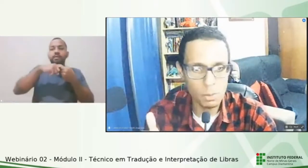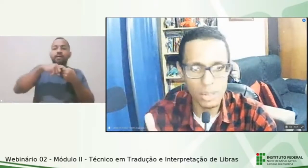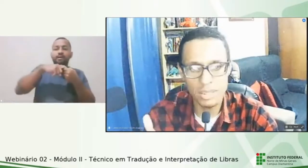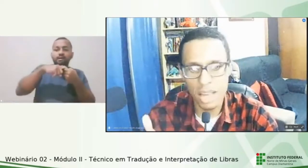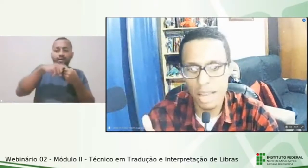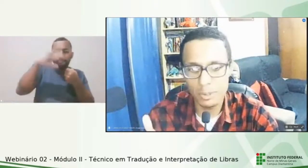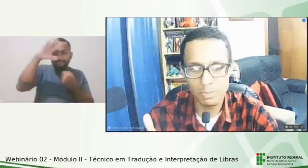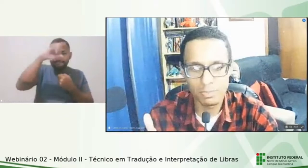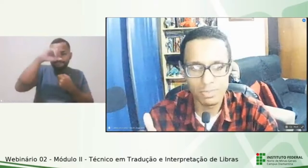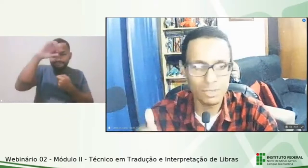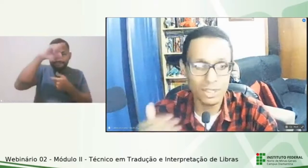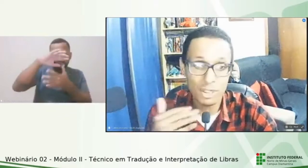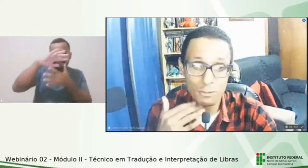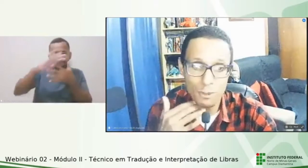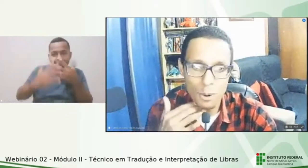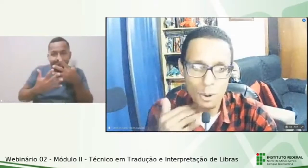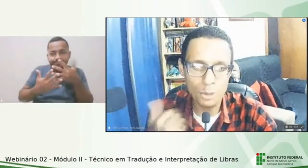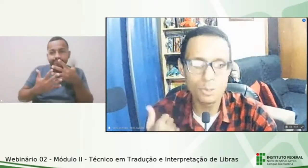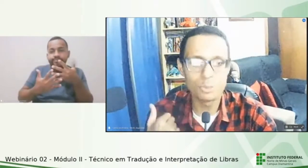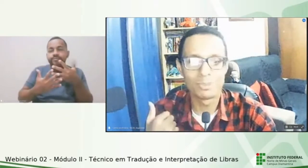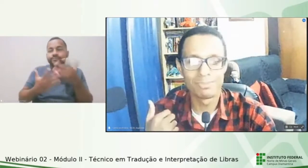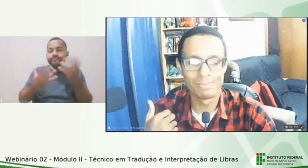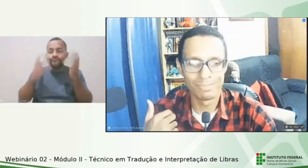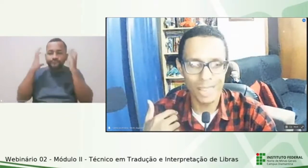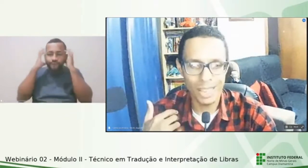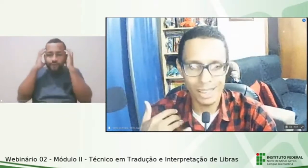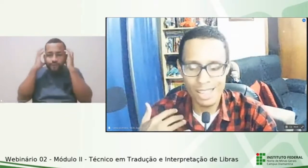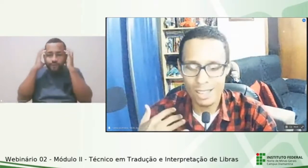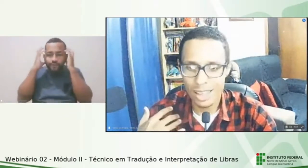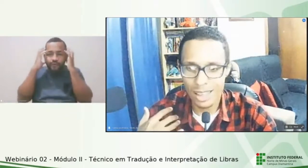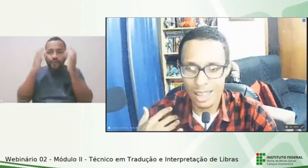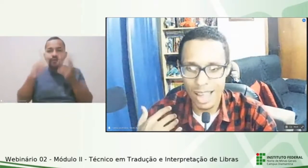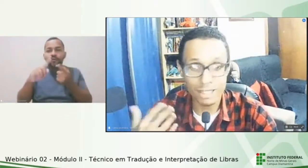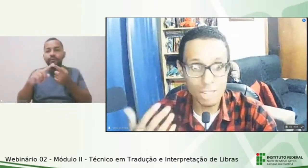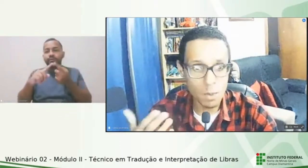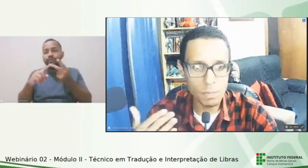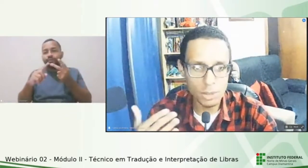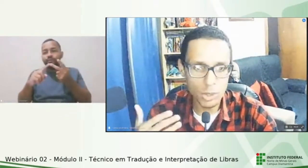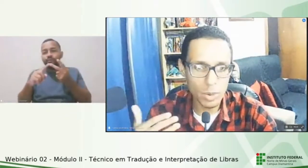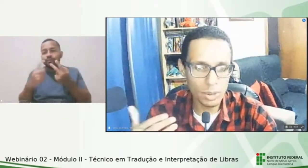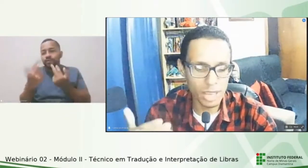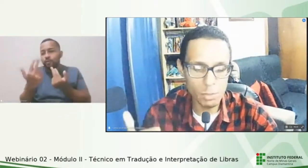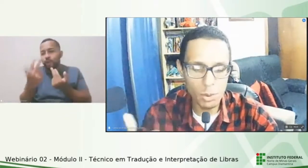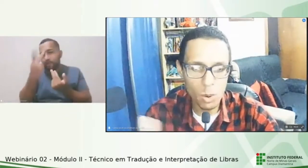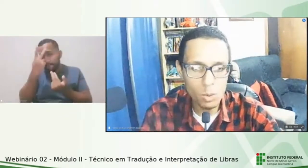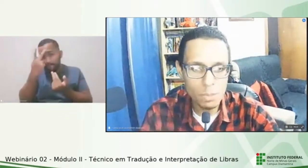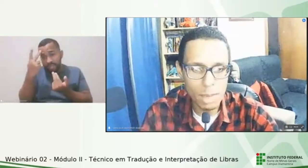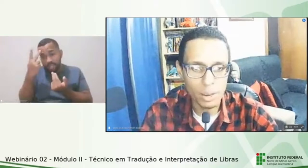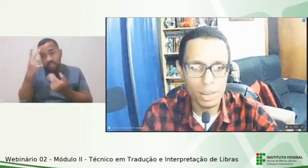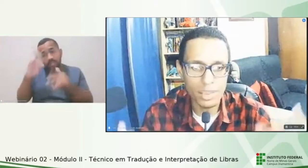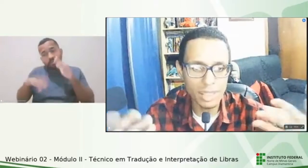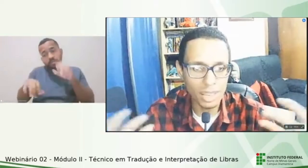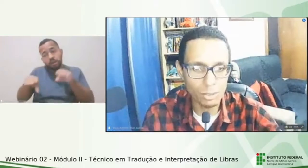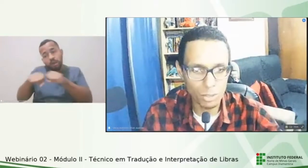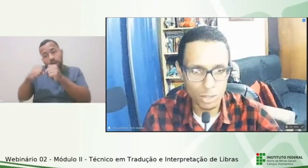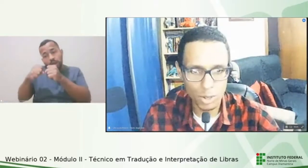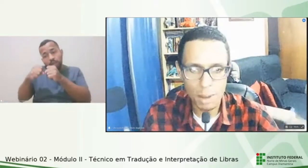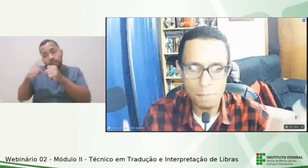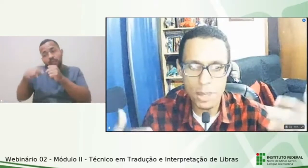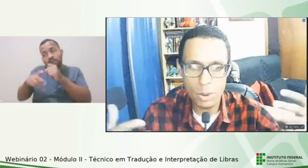seu aprendizado, fazer fono, né? Assim como a pessoa quebrou algum membro, ela vai ter que ir